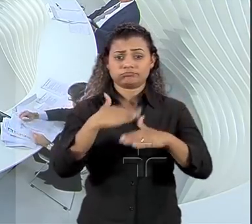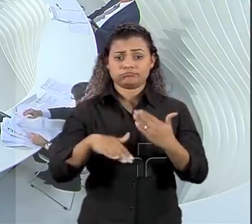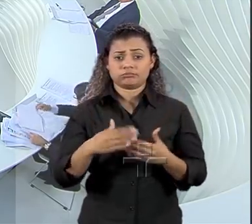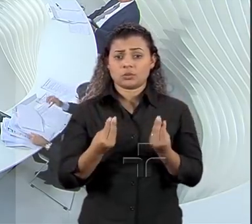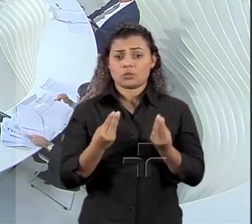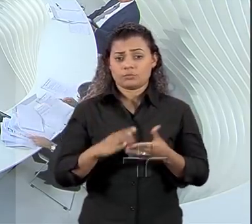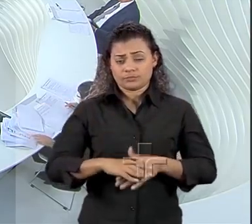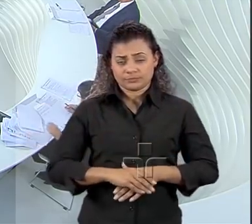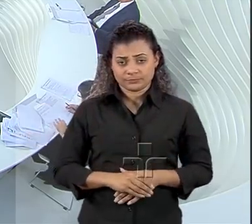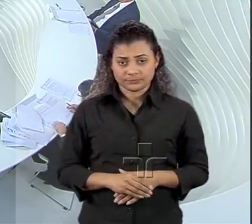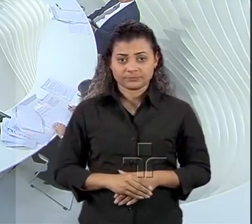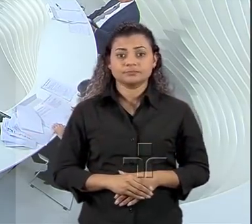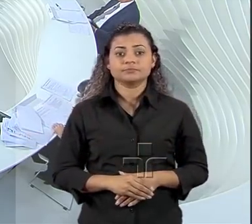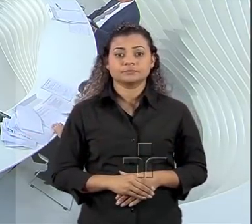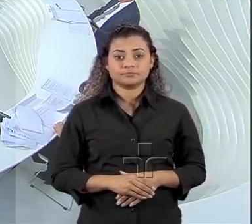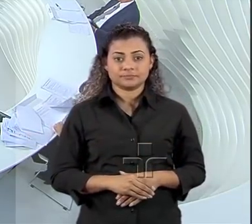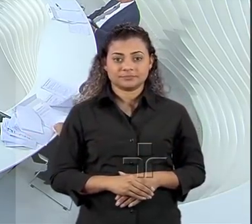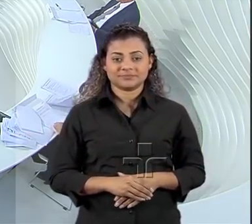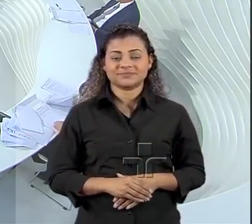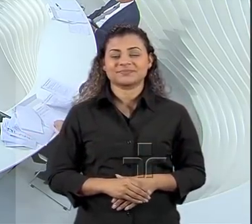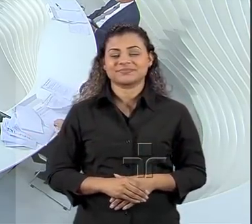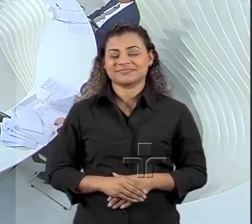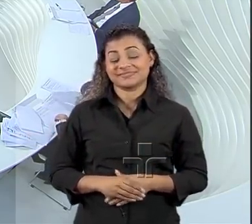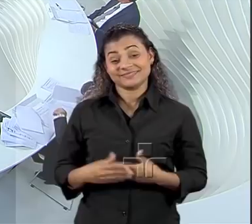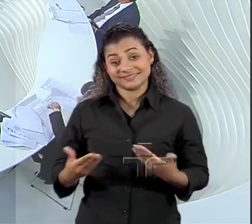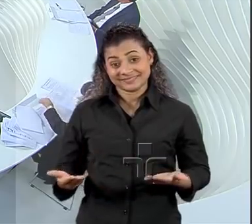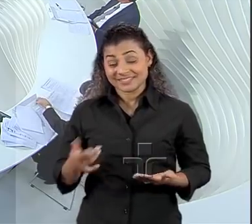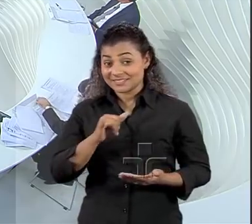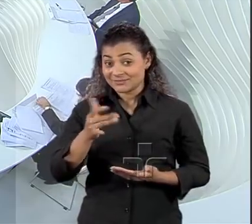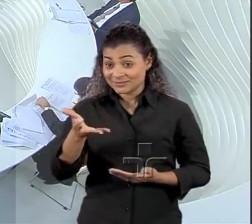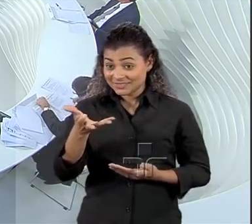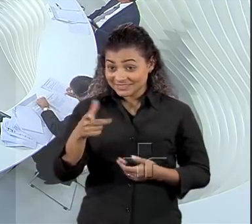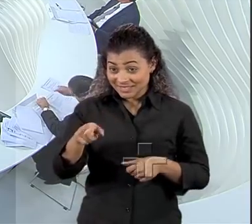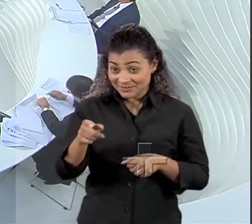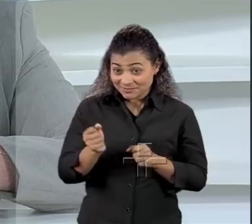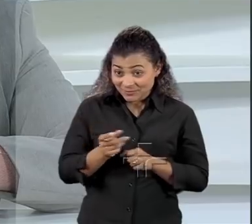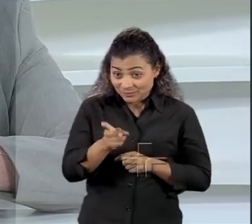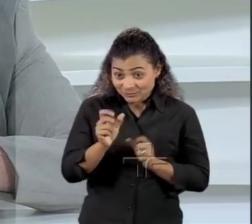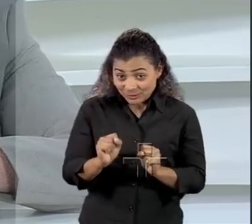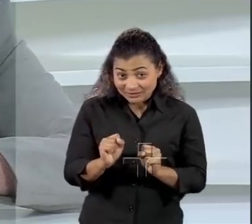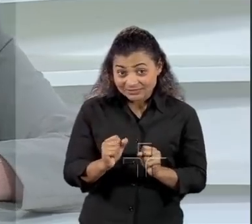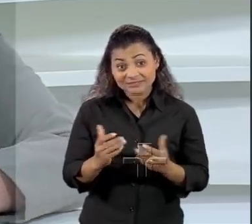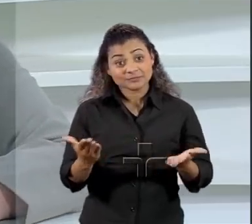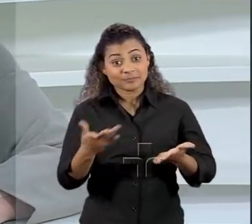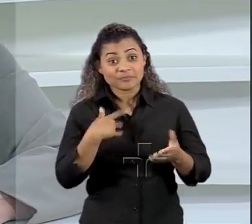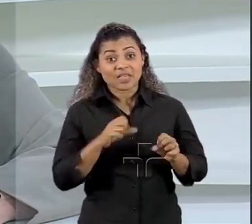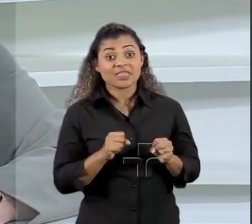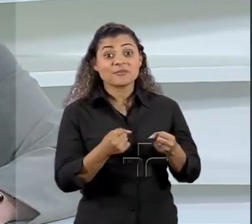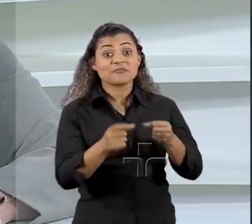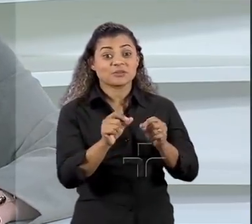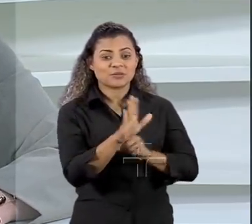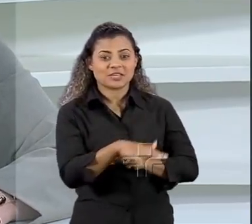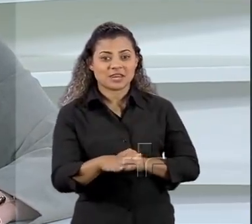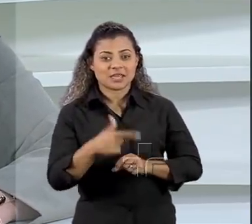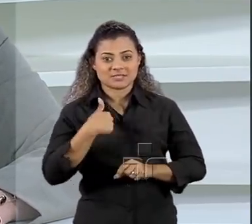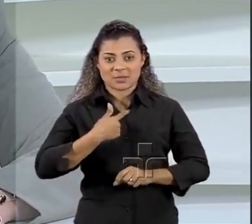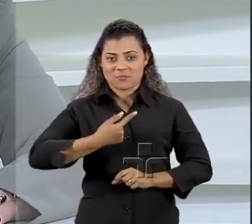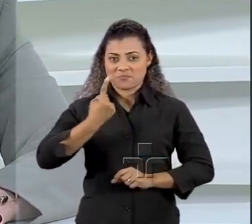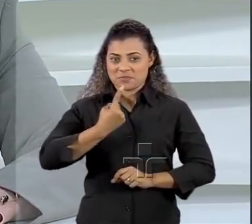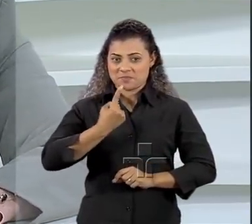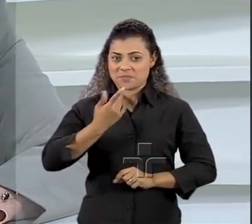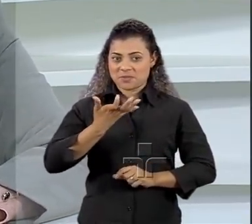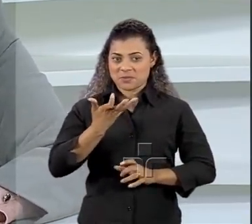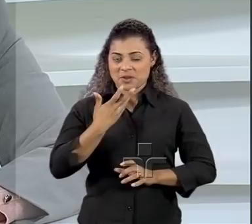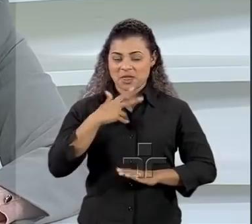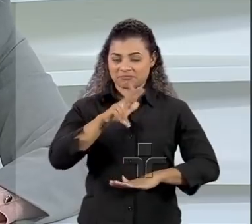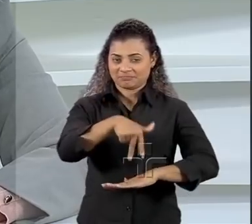Agora vai pela sequência, as damas de novo, né? Se você Obrigada, quiser, quero. Não, na defesa das crianças eu me coloco em primeiro lugar.